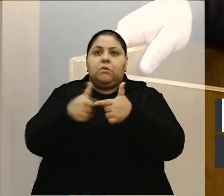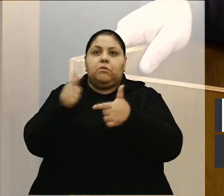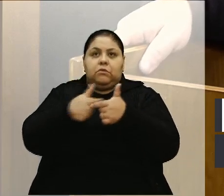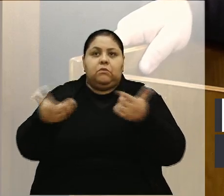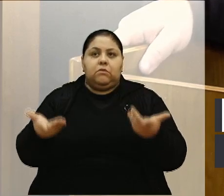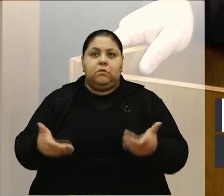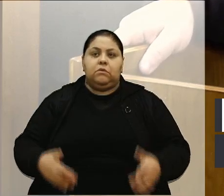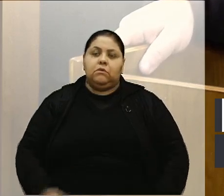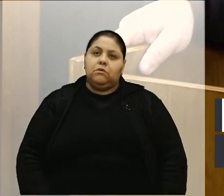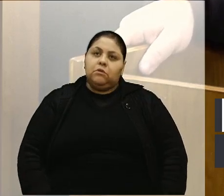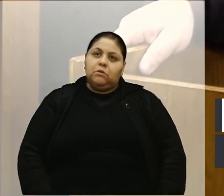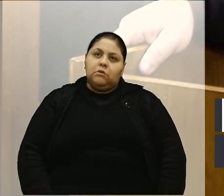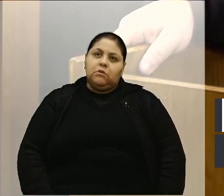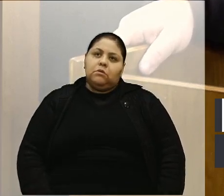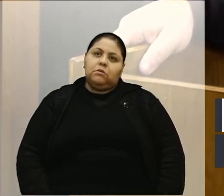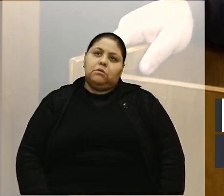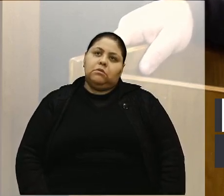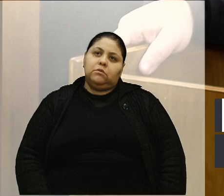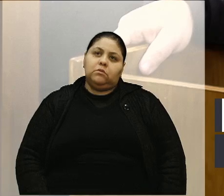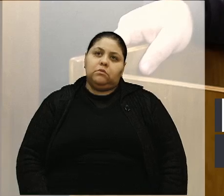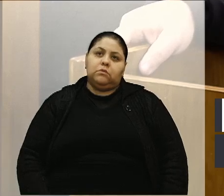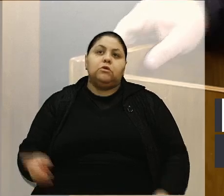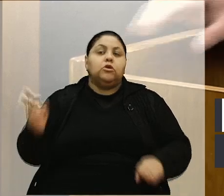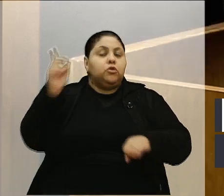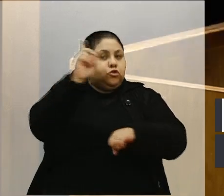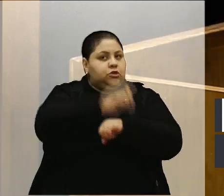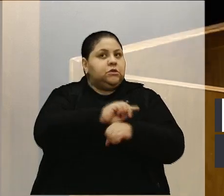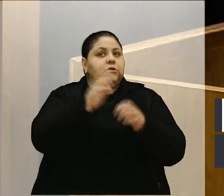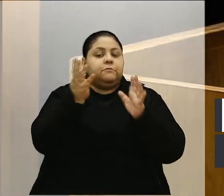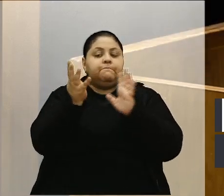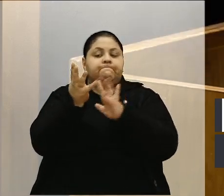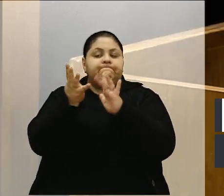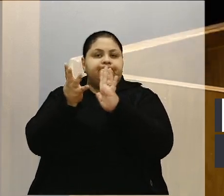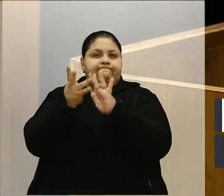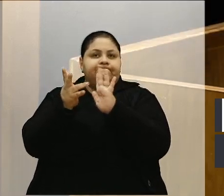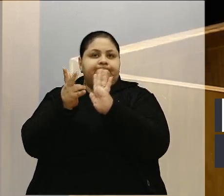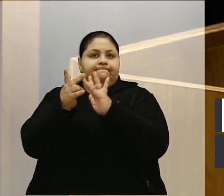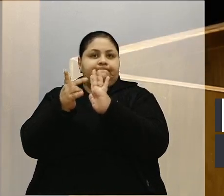Tá? Os dias estão contados. Não esqueça.